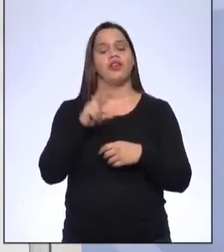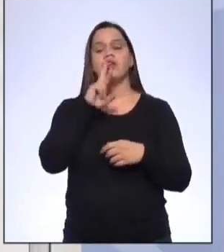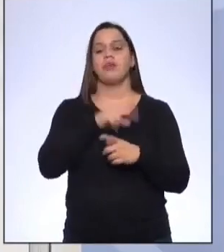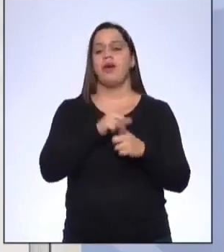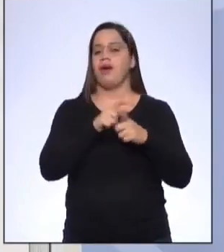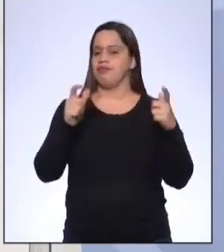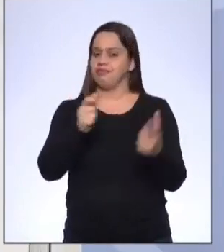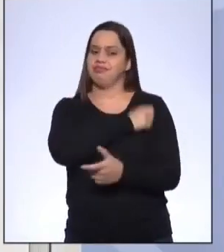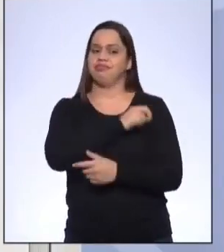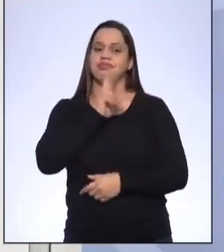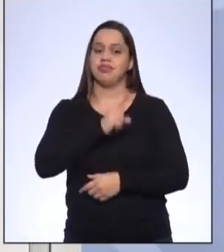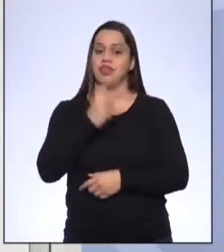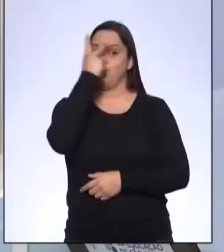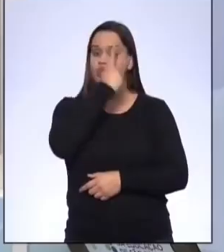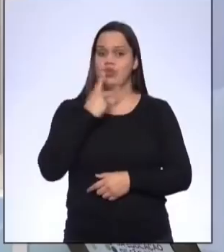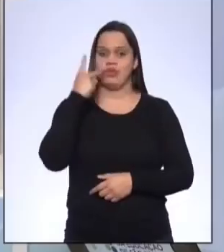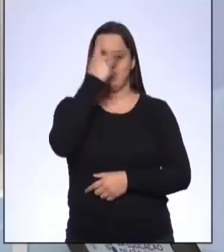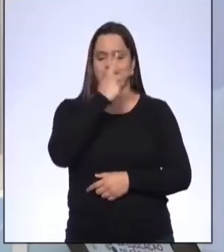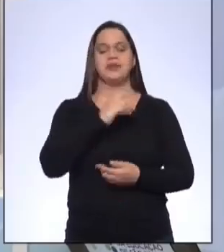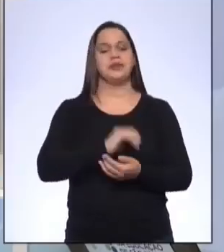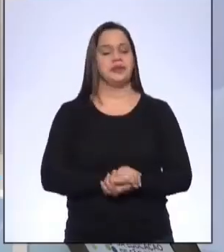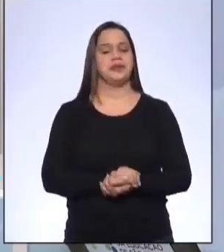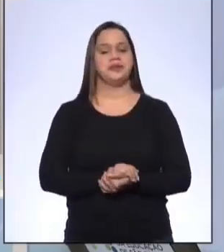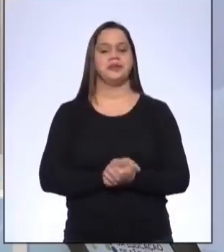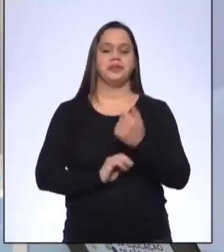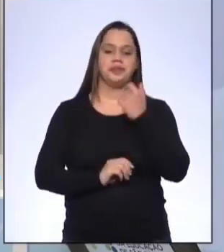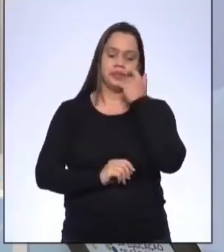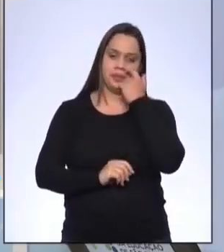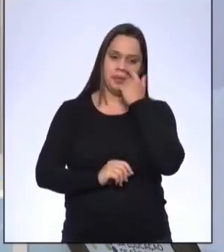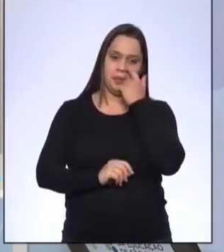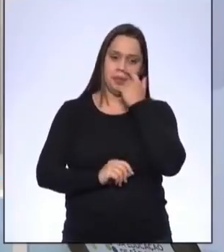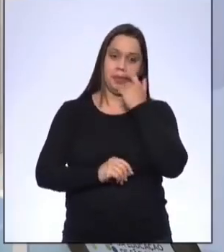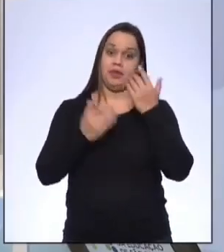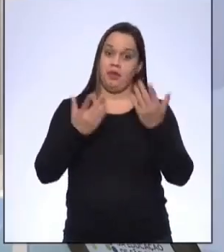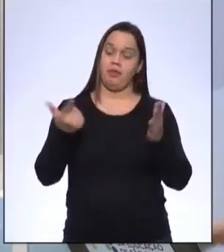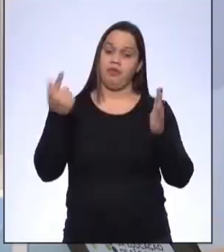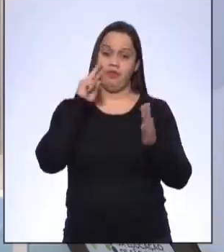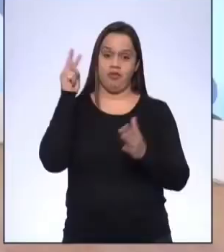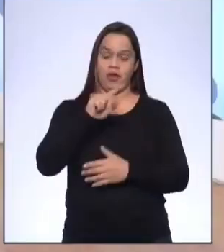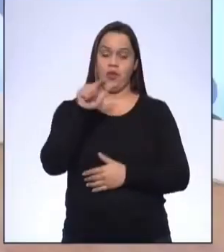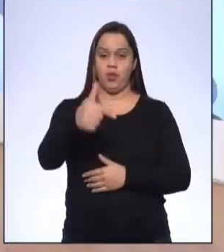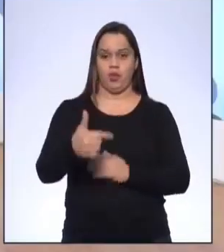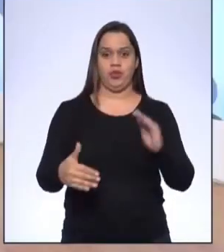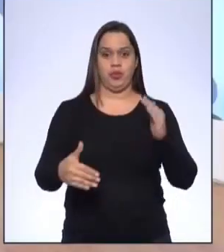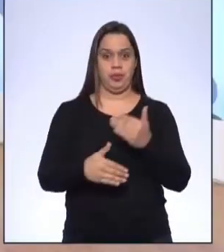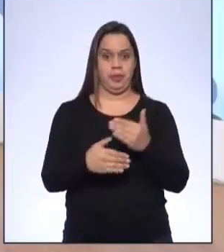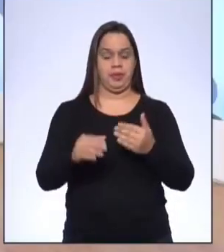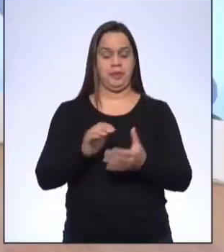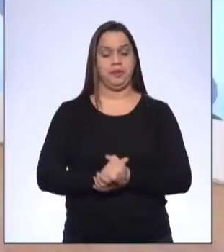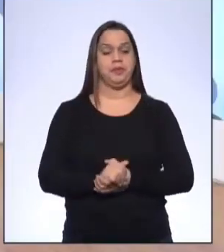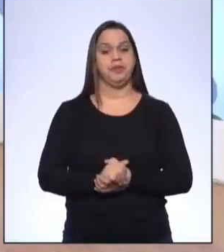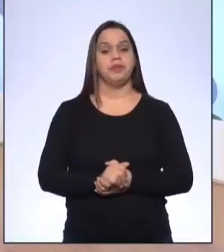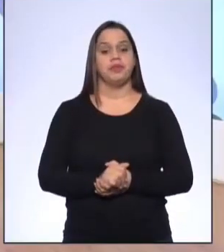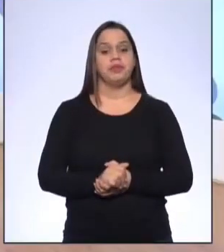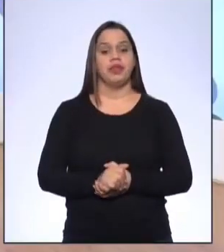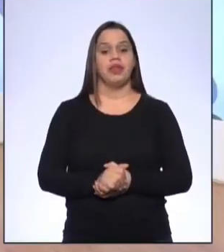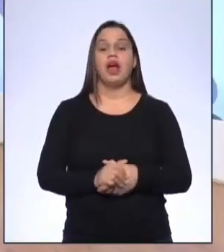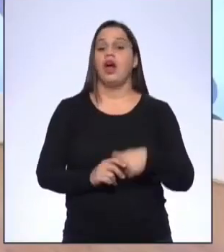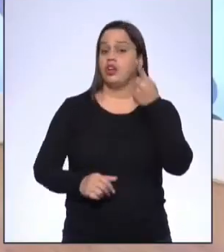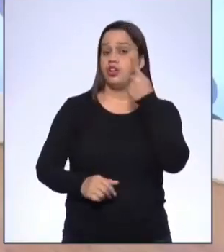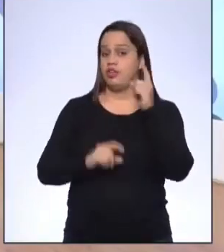escreveu aí com bastante coerência. Ok? Próximo. Gente, vocês viram que